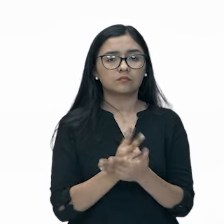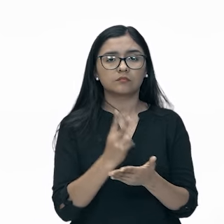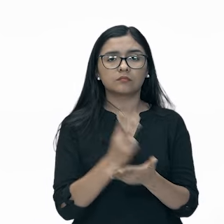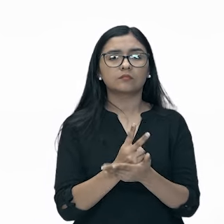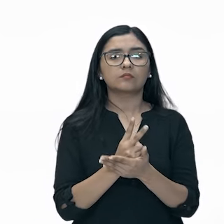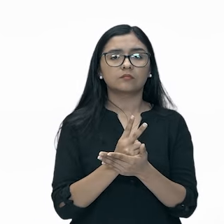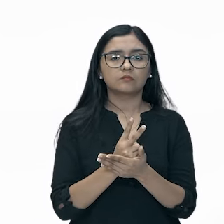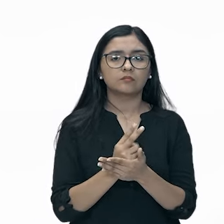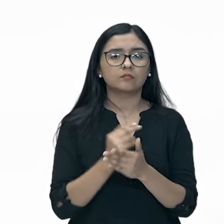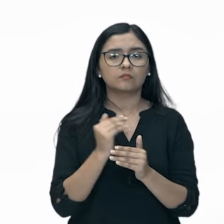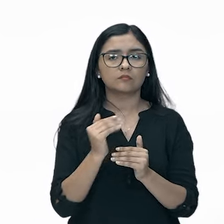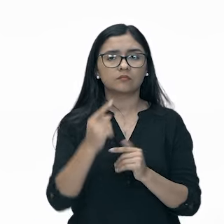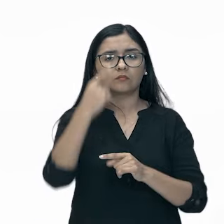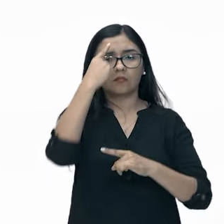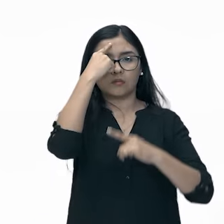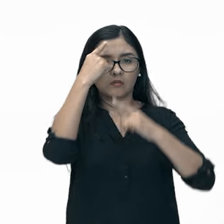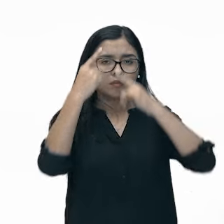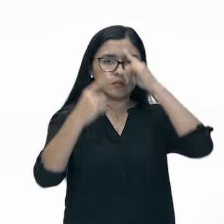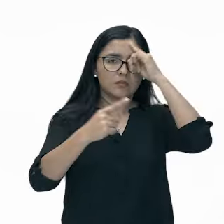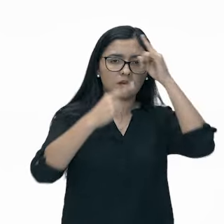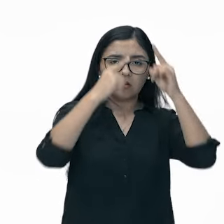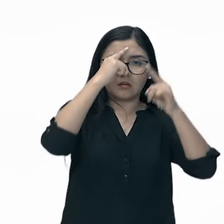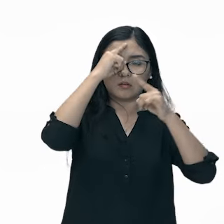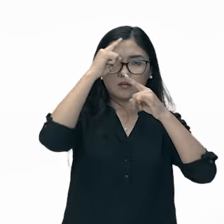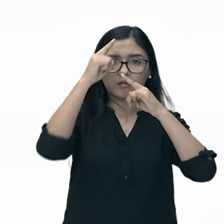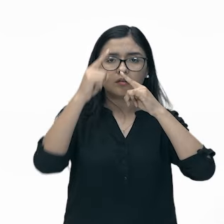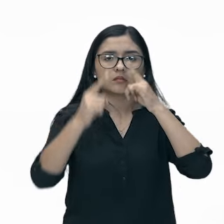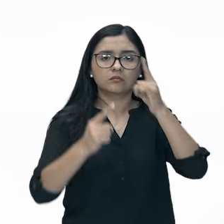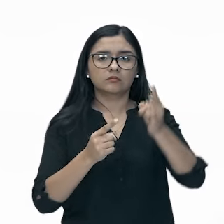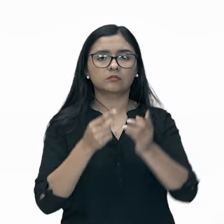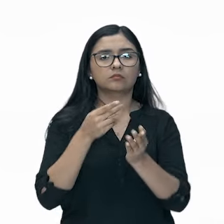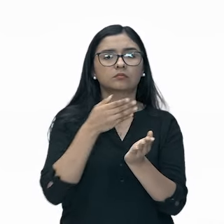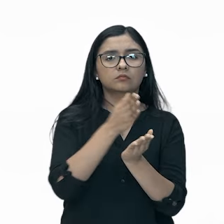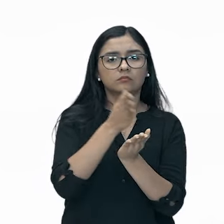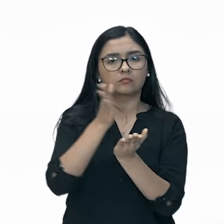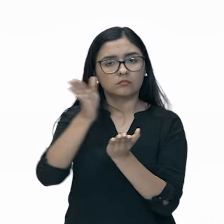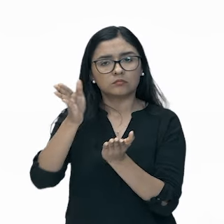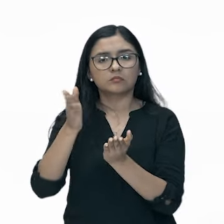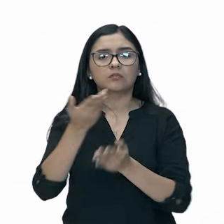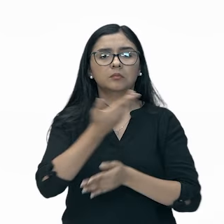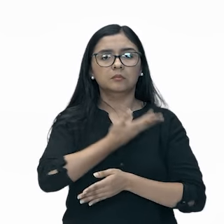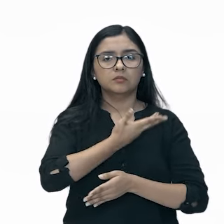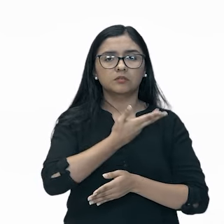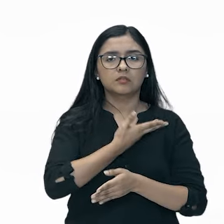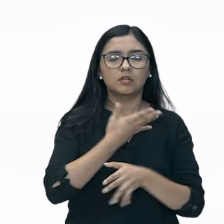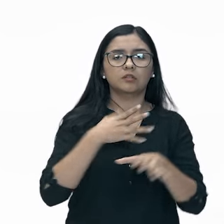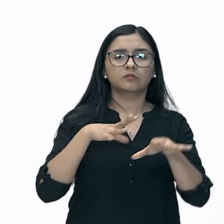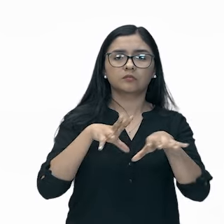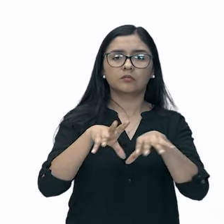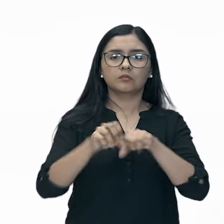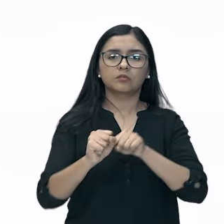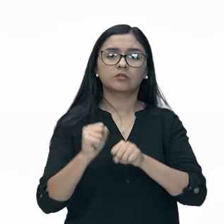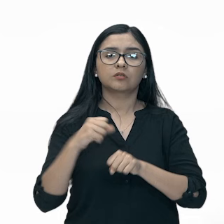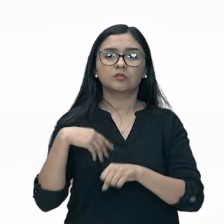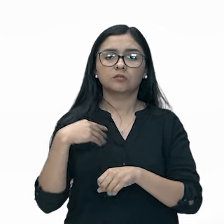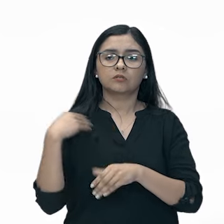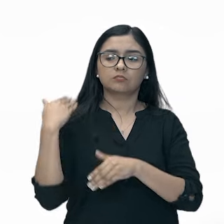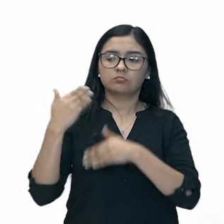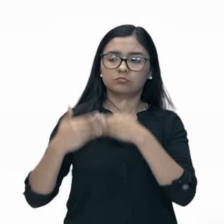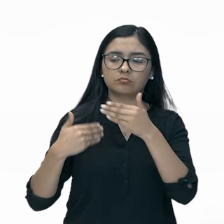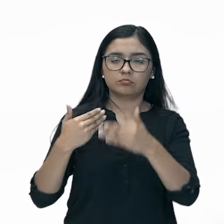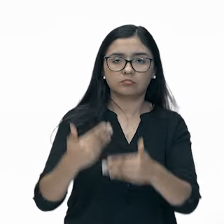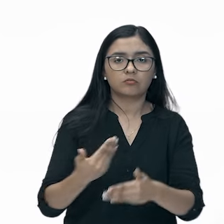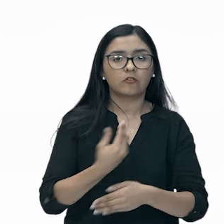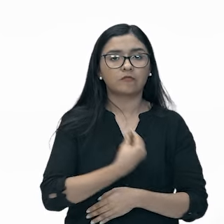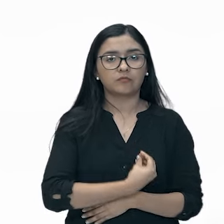construir novas ideias novas Pontes novas amizades enfim novas formações na nossa vida por isso